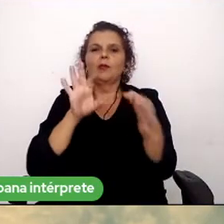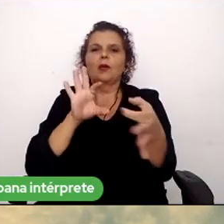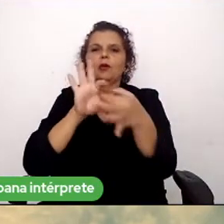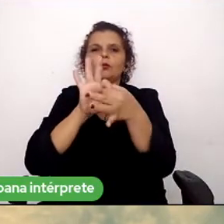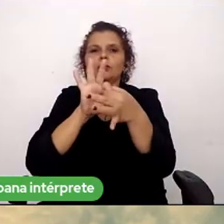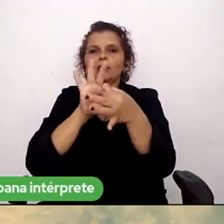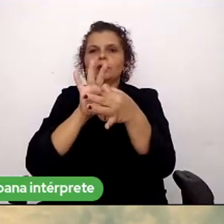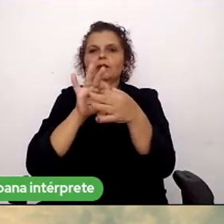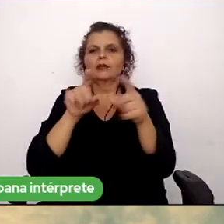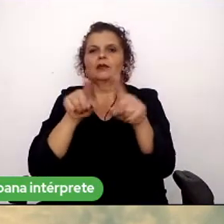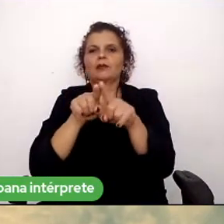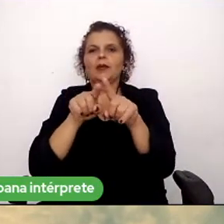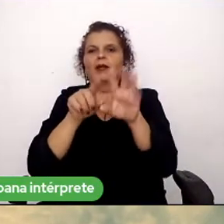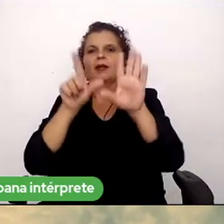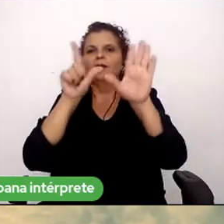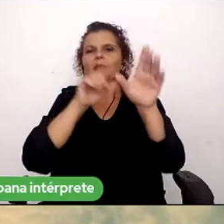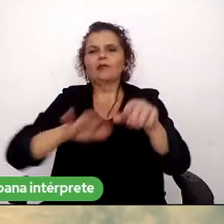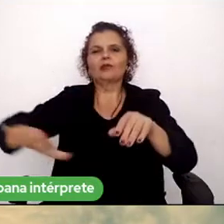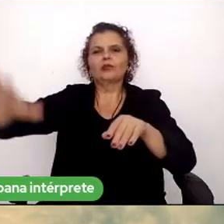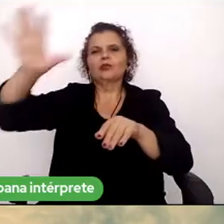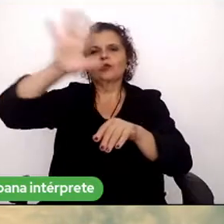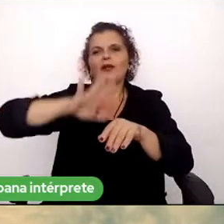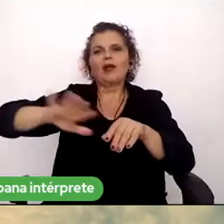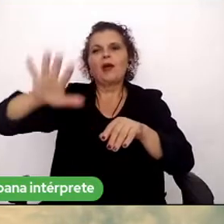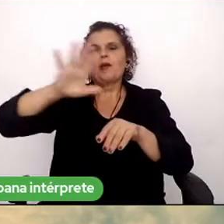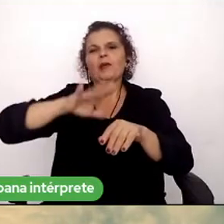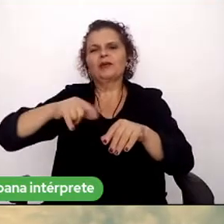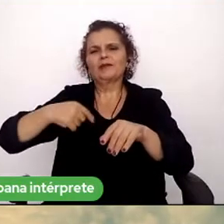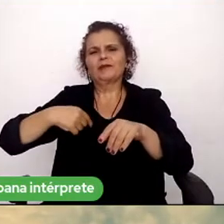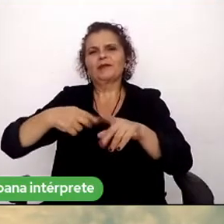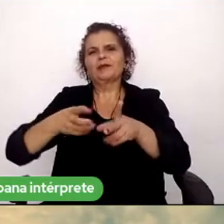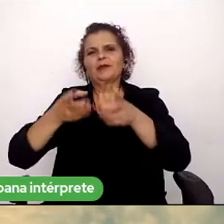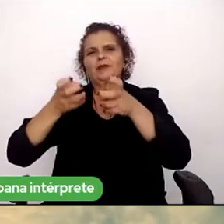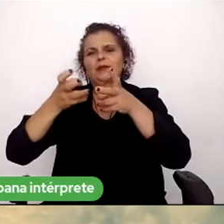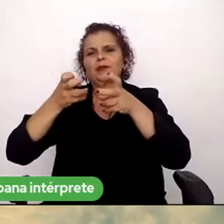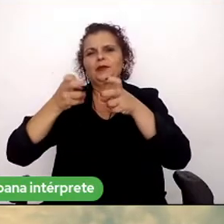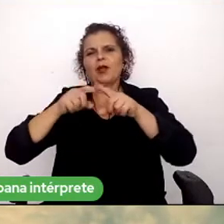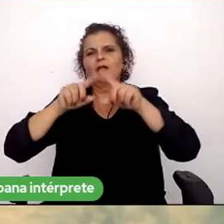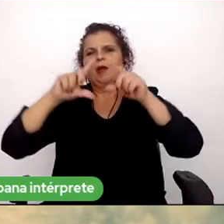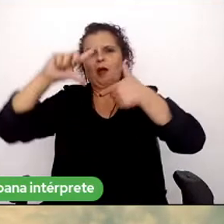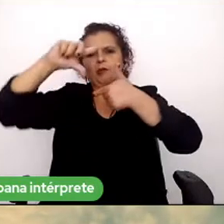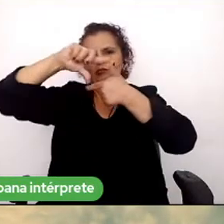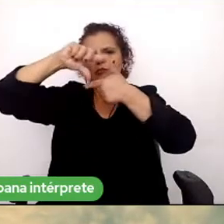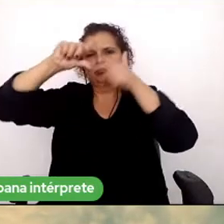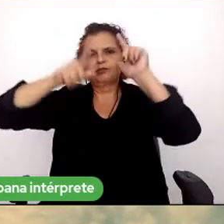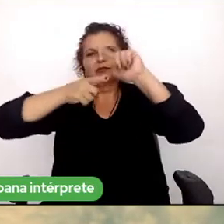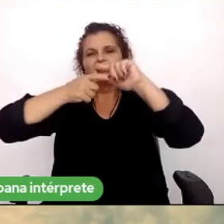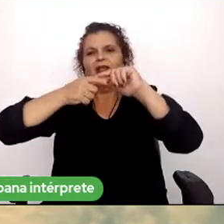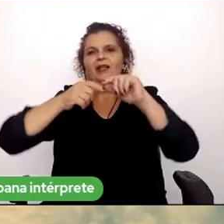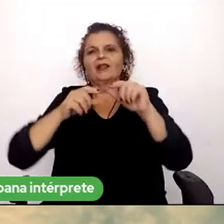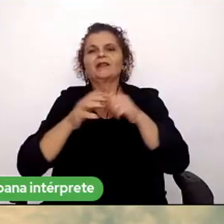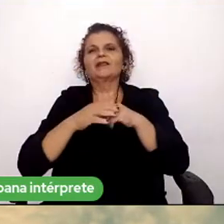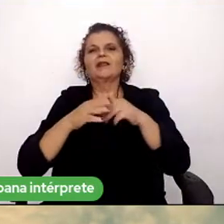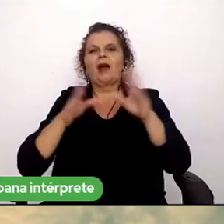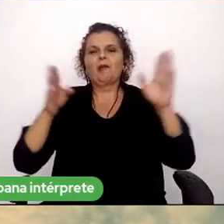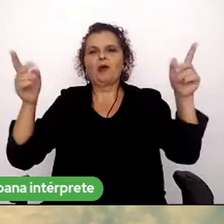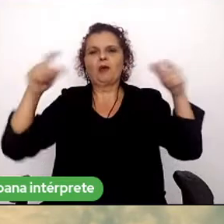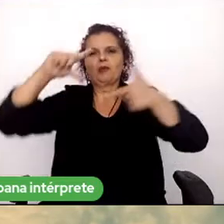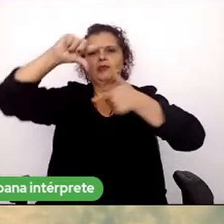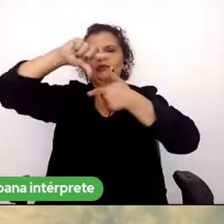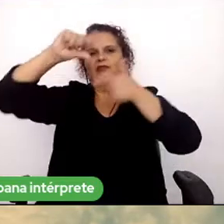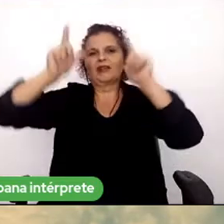ao redor, né? Porque a gente só enxerga esse nosso quadradinho que as pessoas estão ali dentro, né? Só dentro